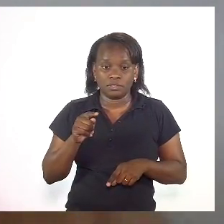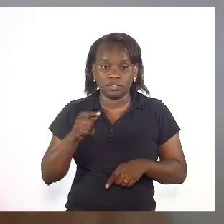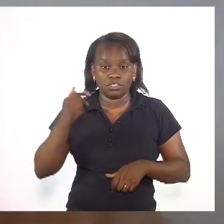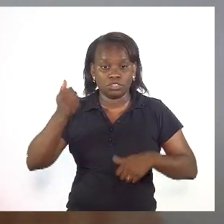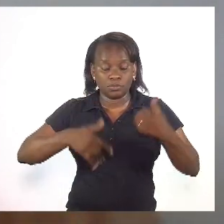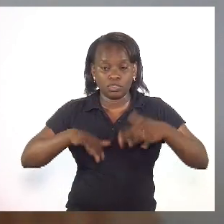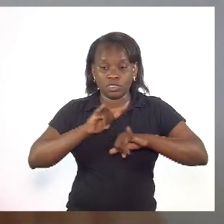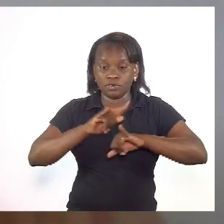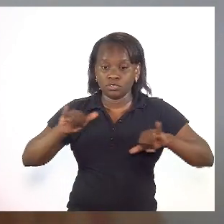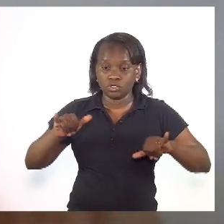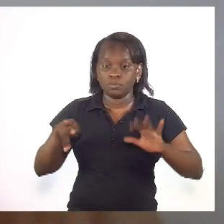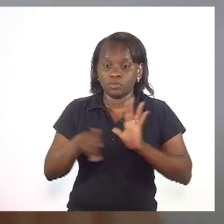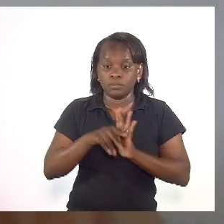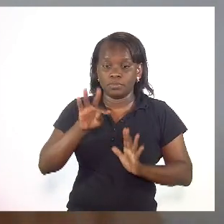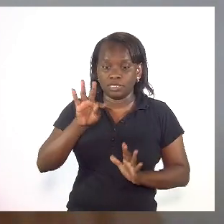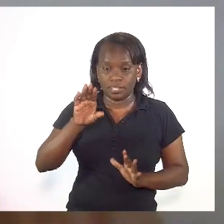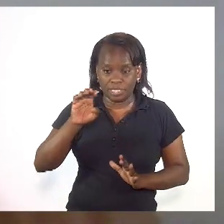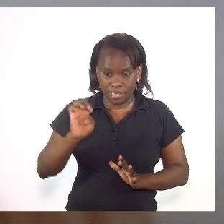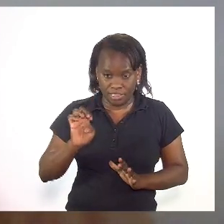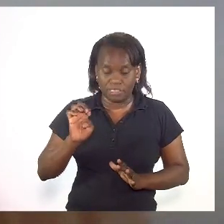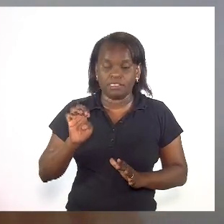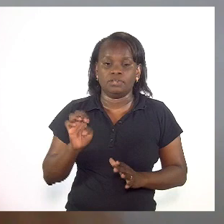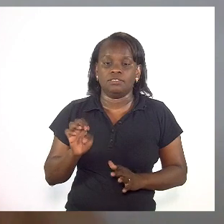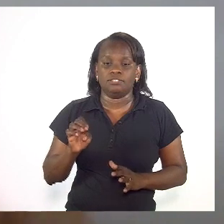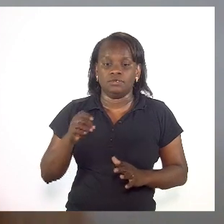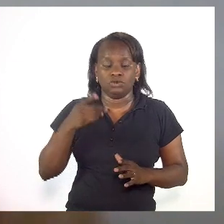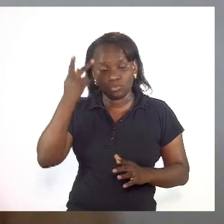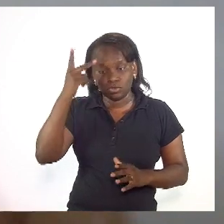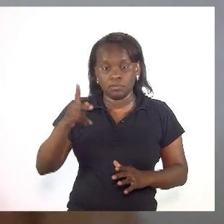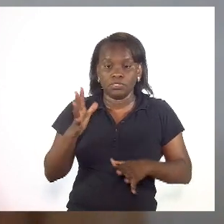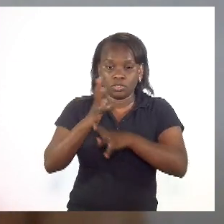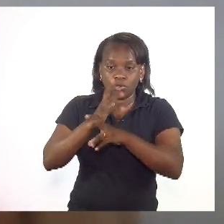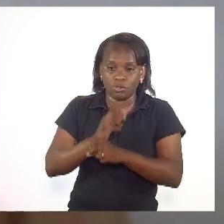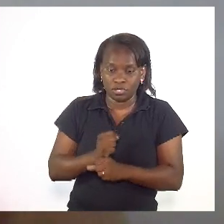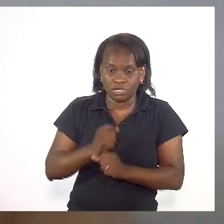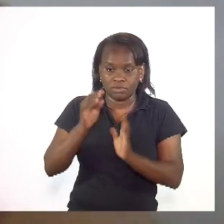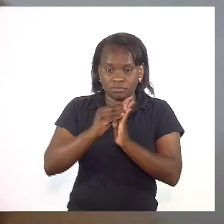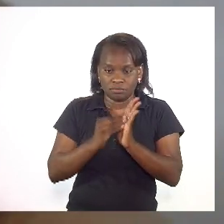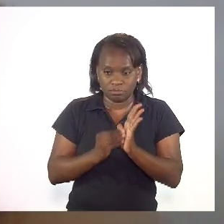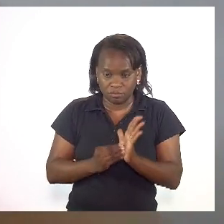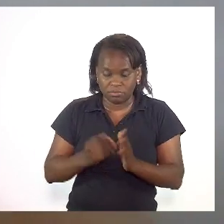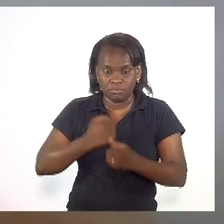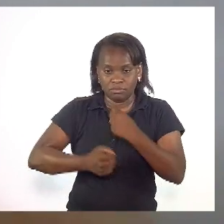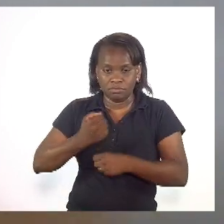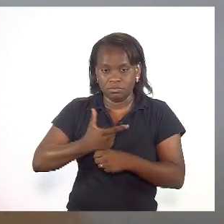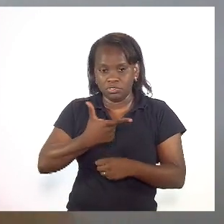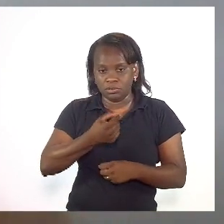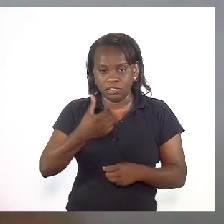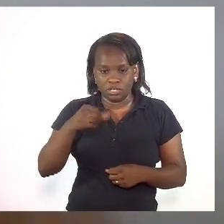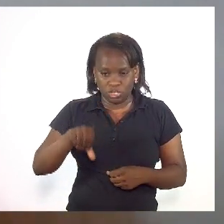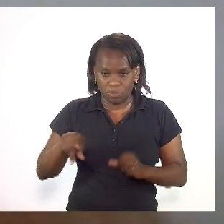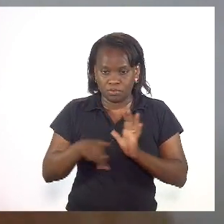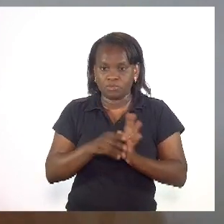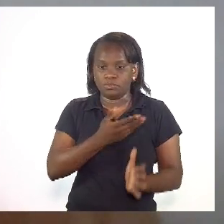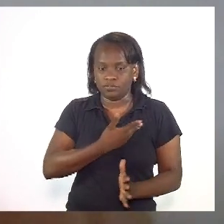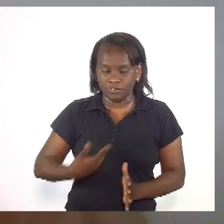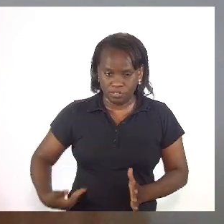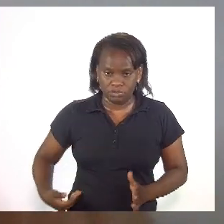o pronunciamento do Tribunal de Contas do Estado em relação às contas 2019 do governo.